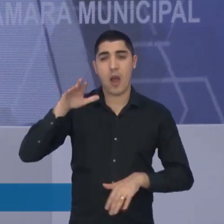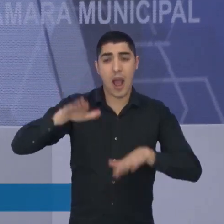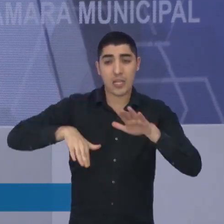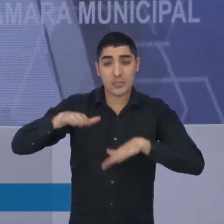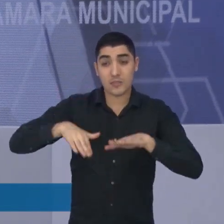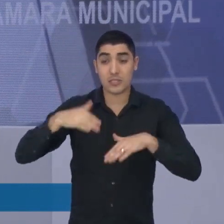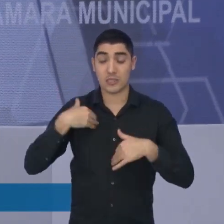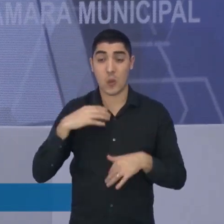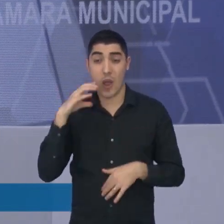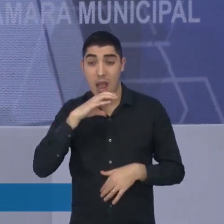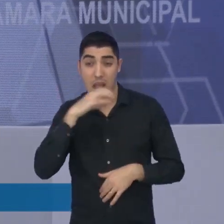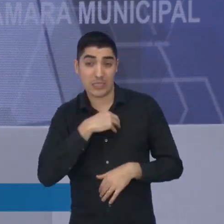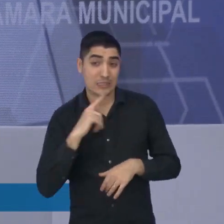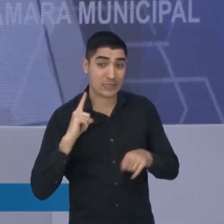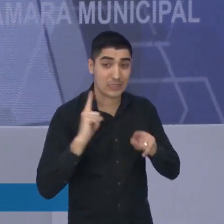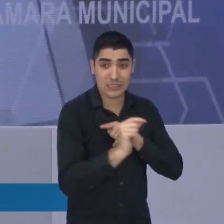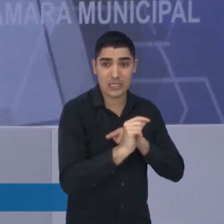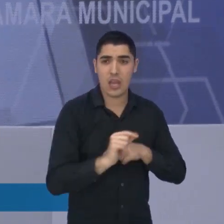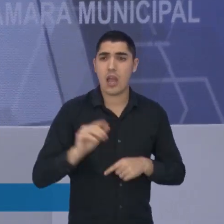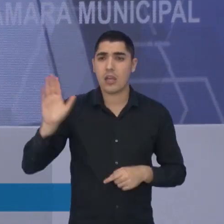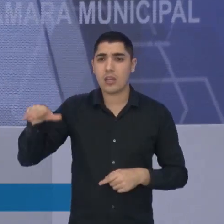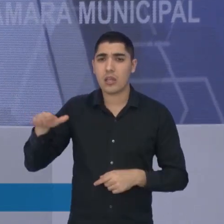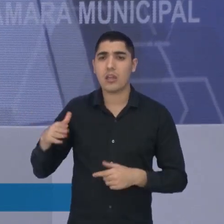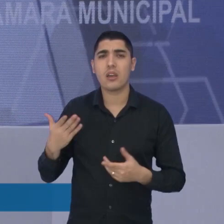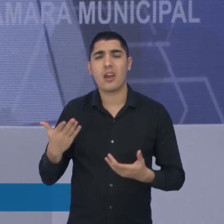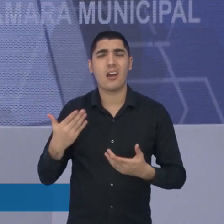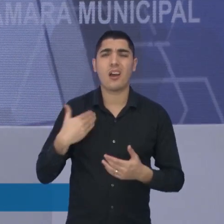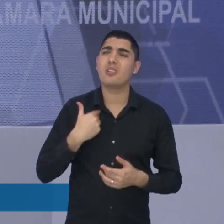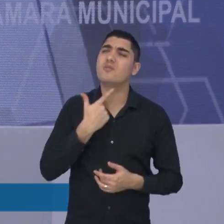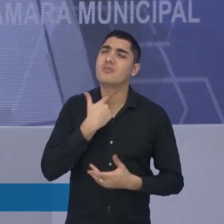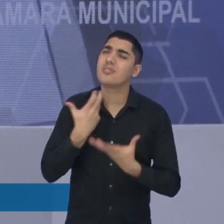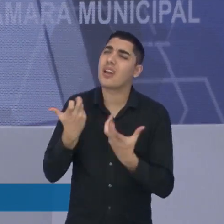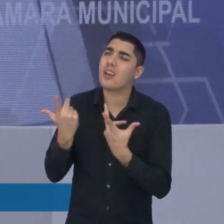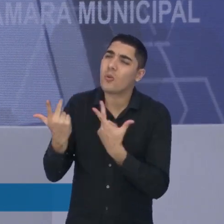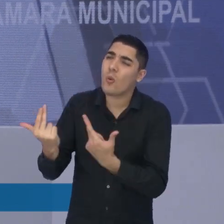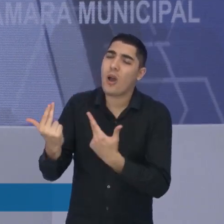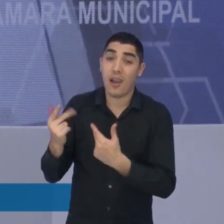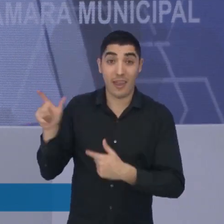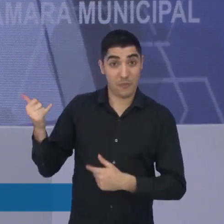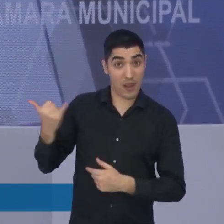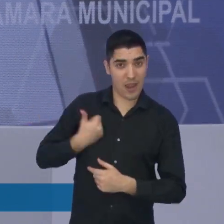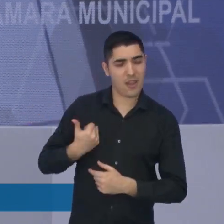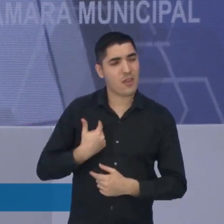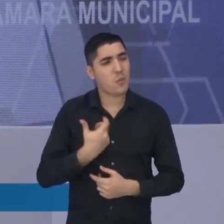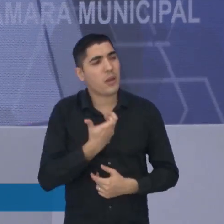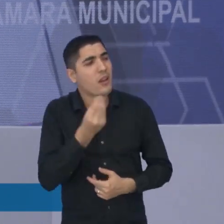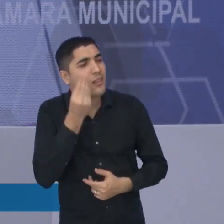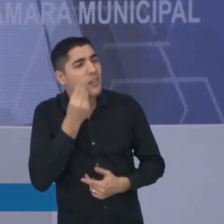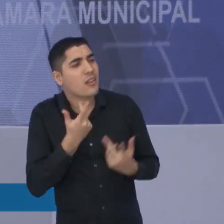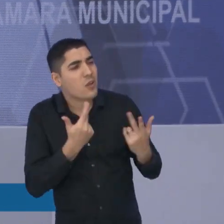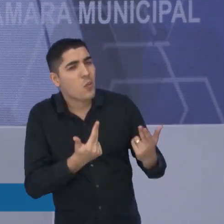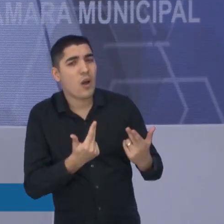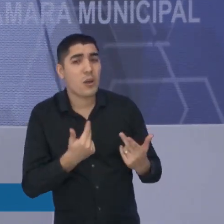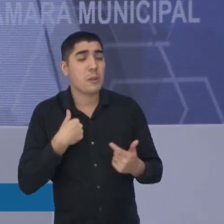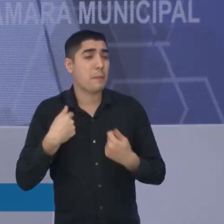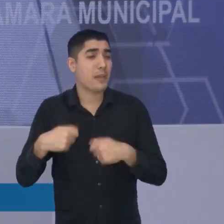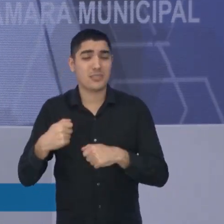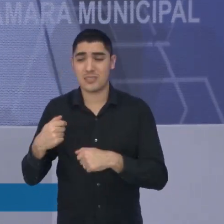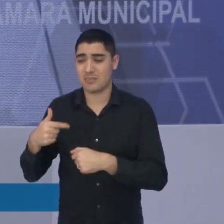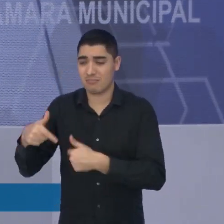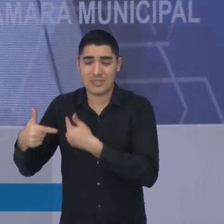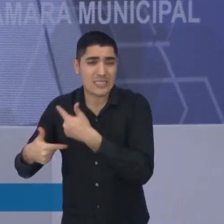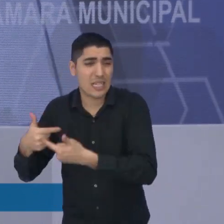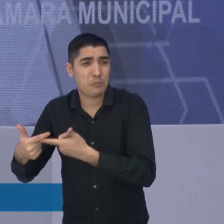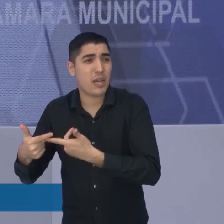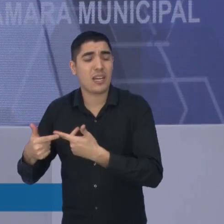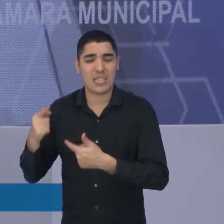rápido, e eu falava, Milioni, que inveja, eu queria estar como você também, trabalhando mais um pouco, que eu tenho que acabar, não sei o quê. E ele falava,